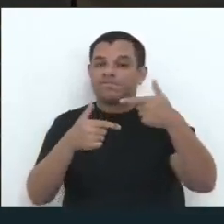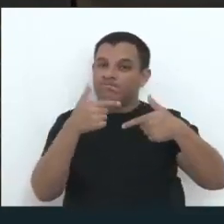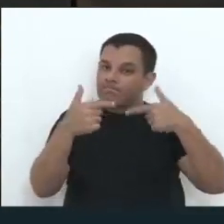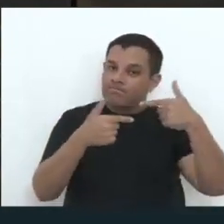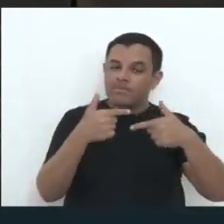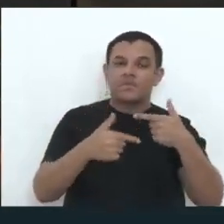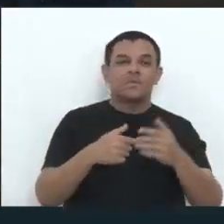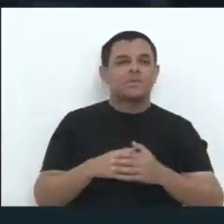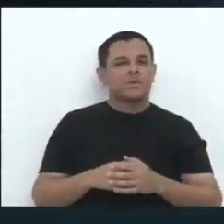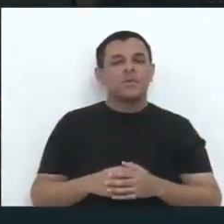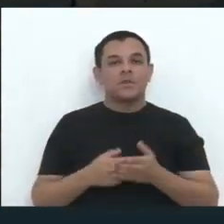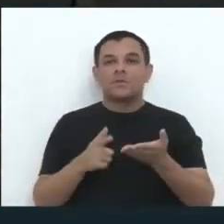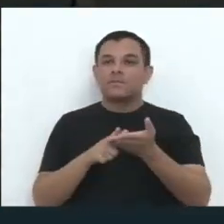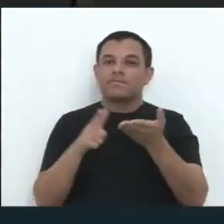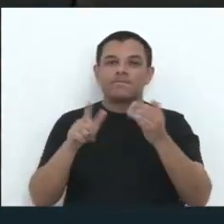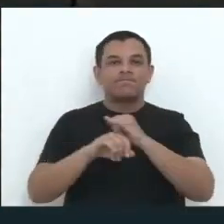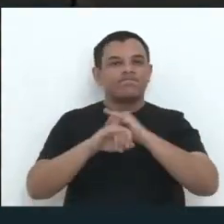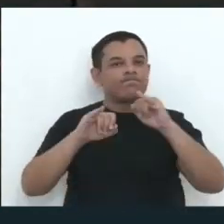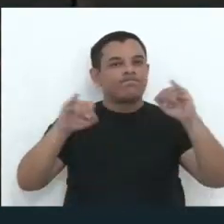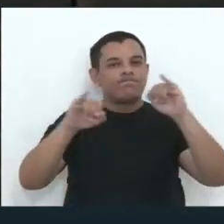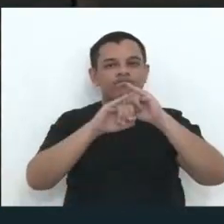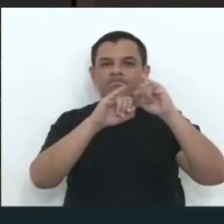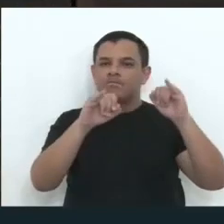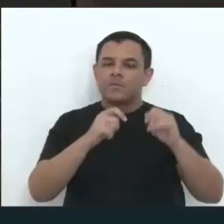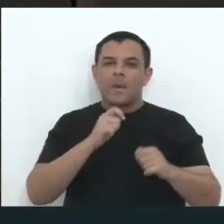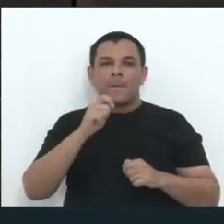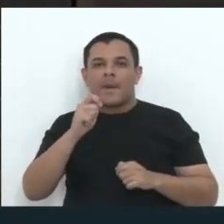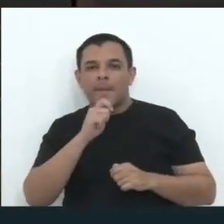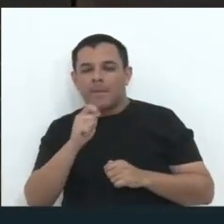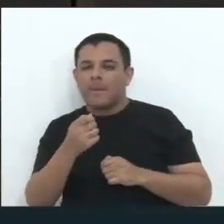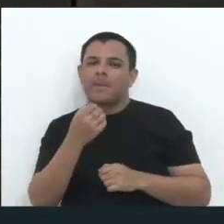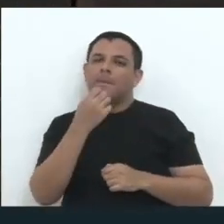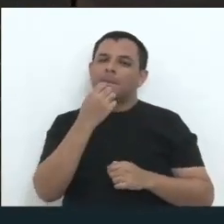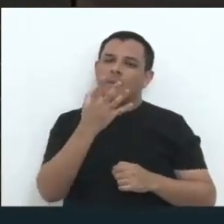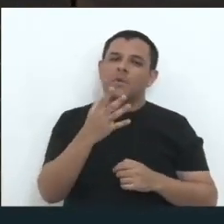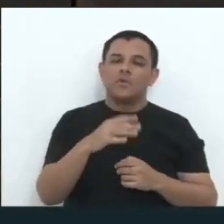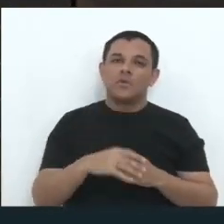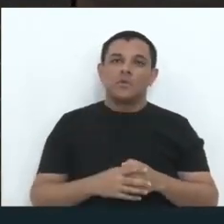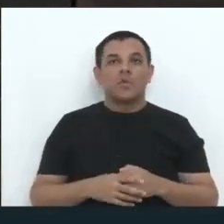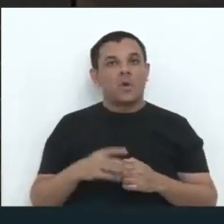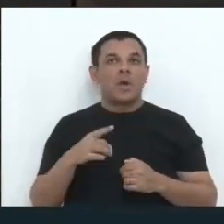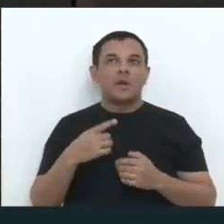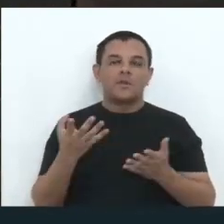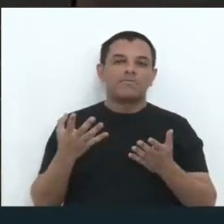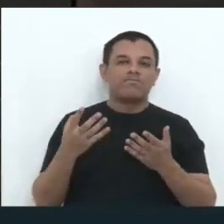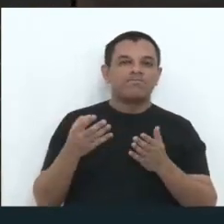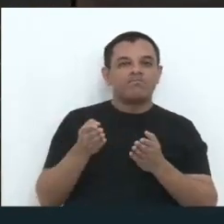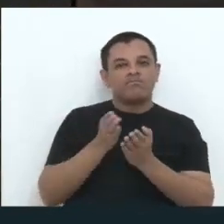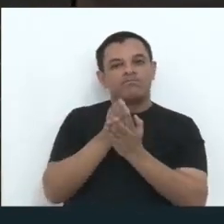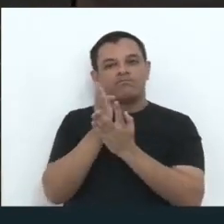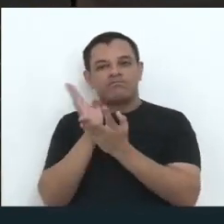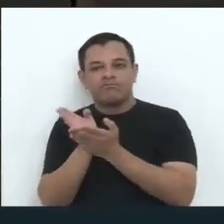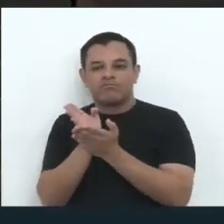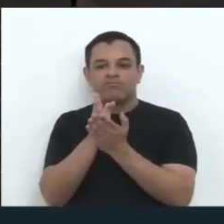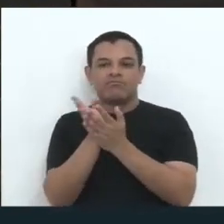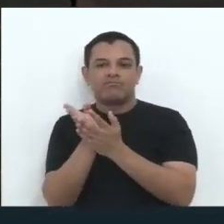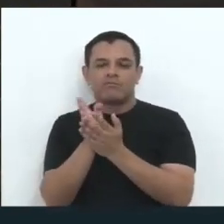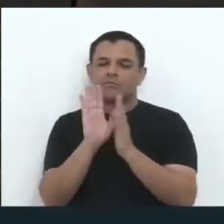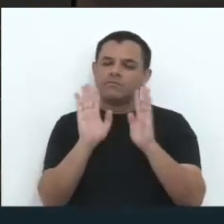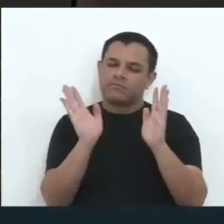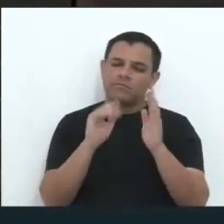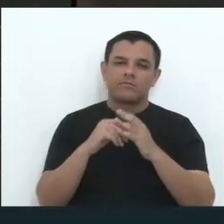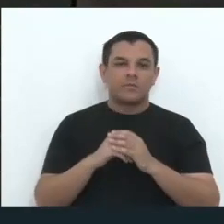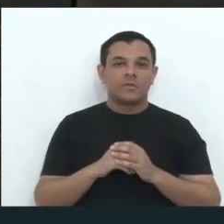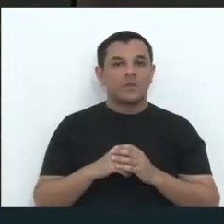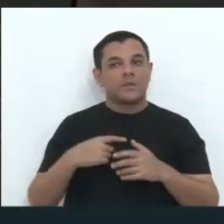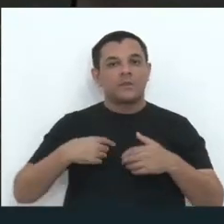uma mídia, né, um jornalismo que não é tendencioso, né, e realmente retrata aquilo que está acontecendo de fato